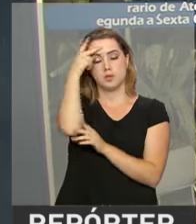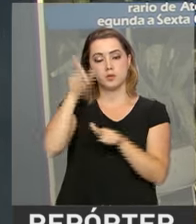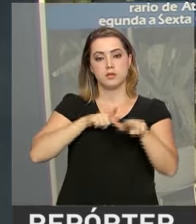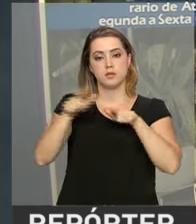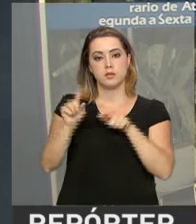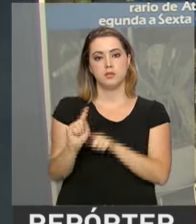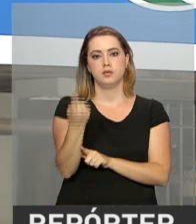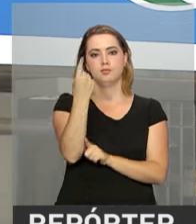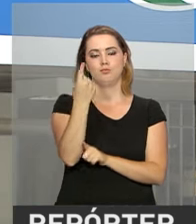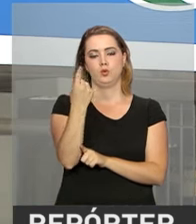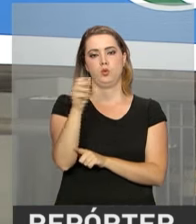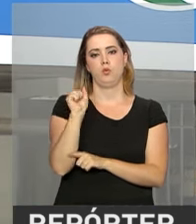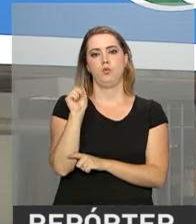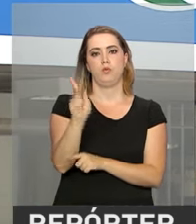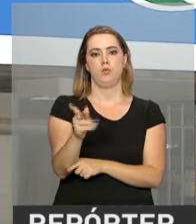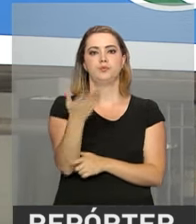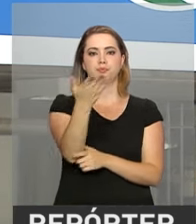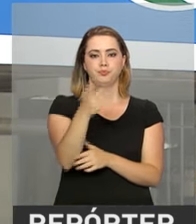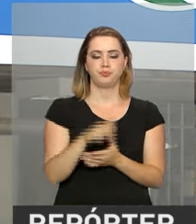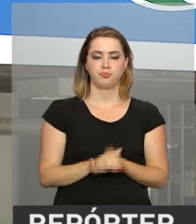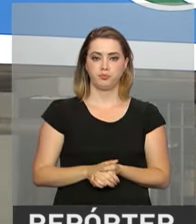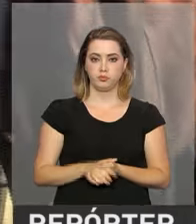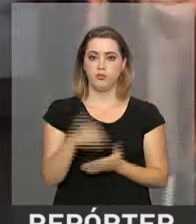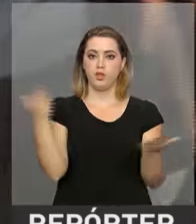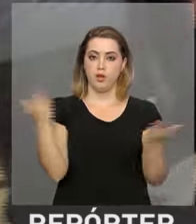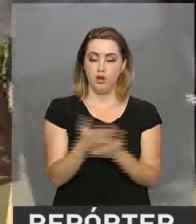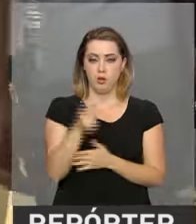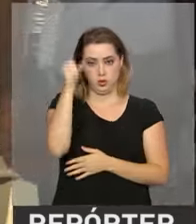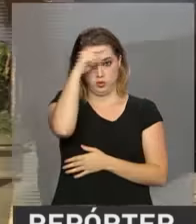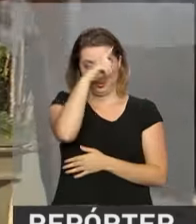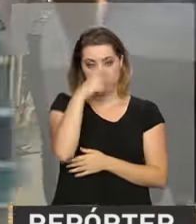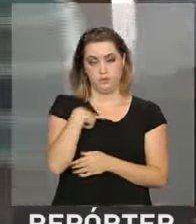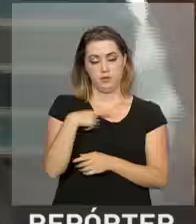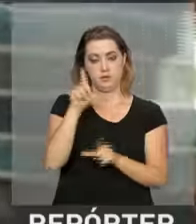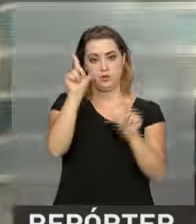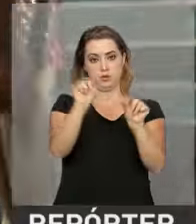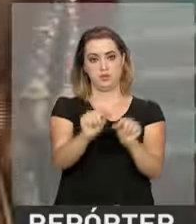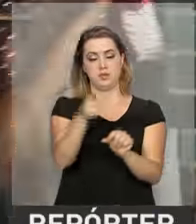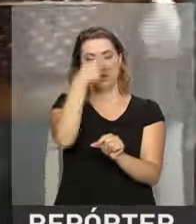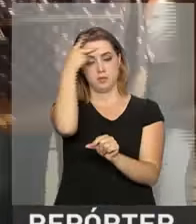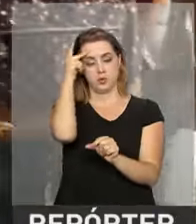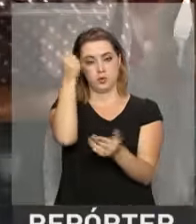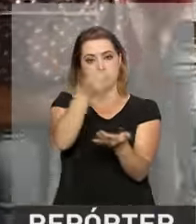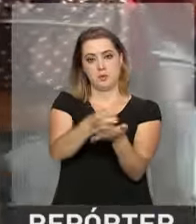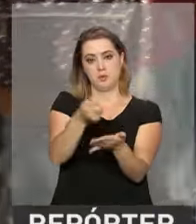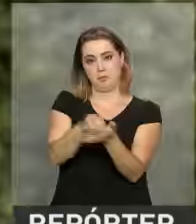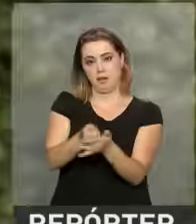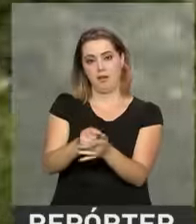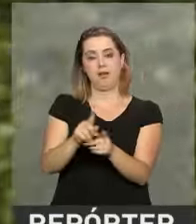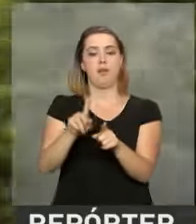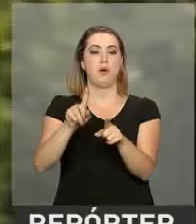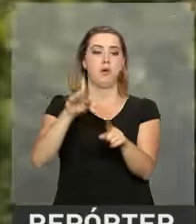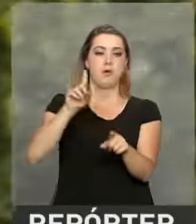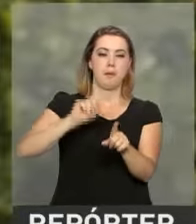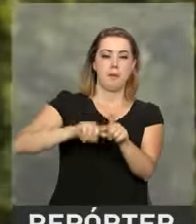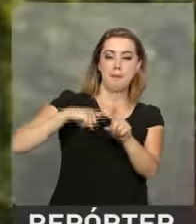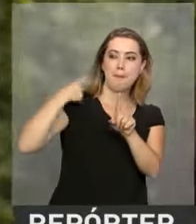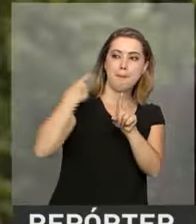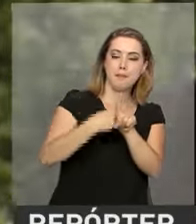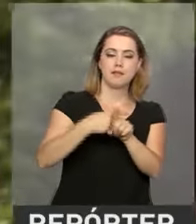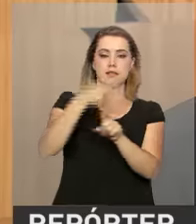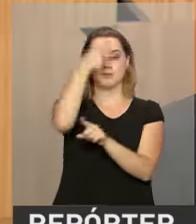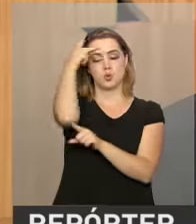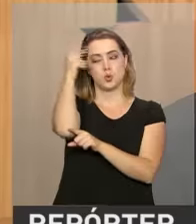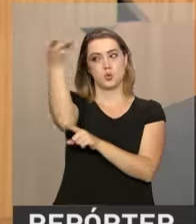dificultam o financiamento do sistema Previdenciário já que cada vez menos pessoas contribuem para pagar aposentadoria de cada vez mais